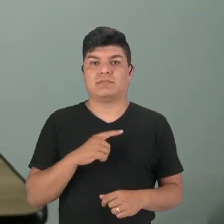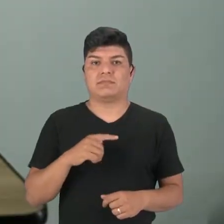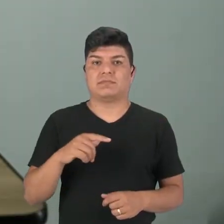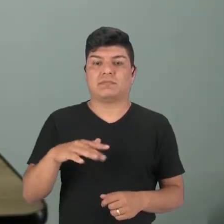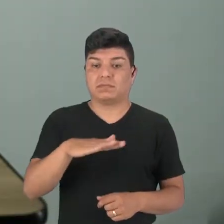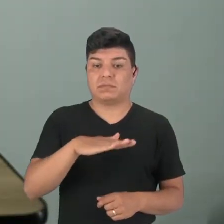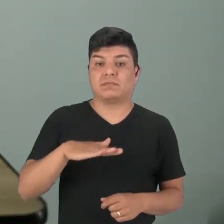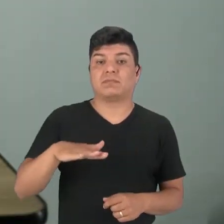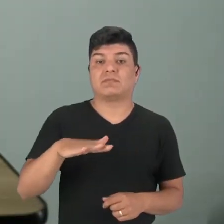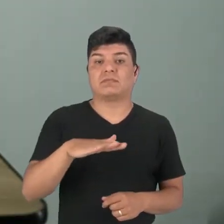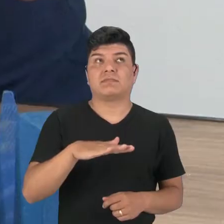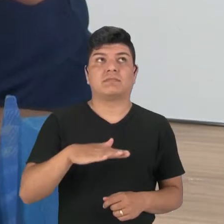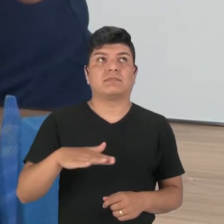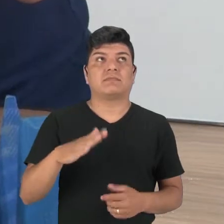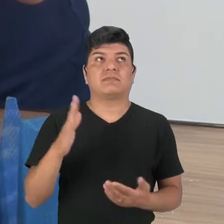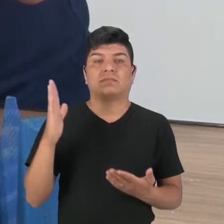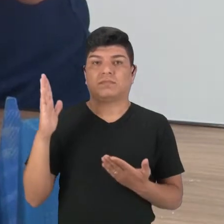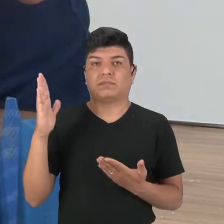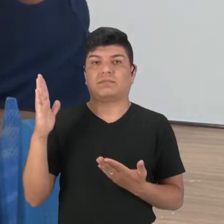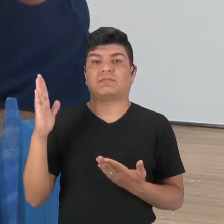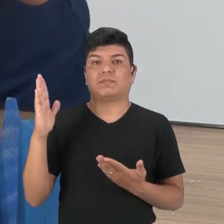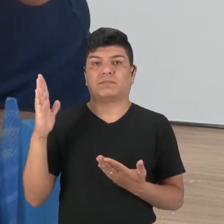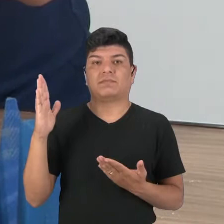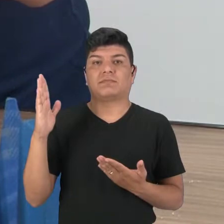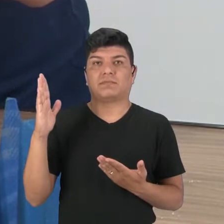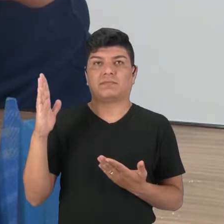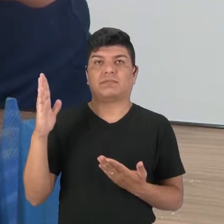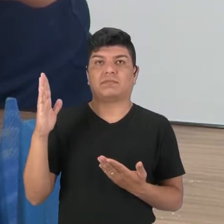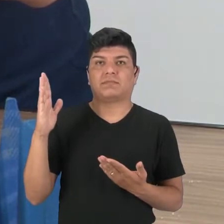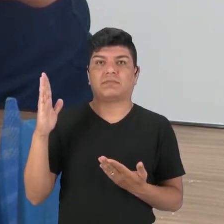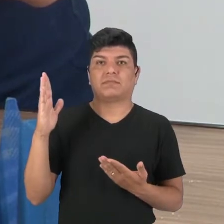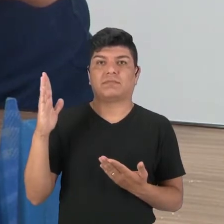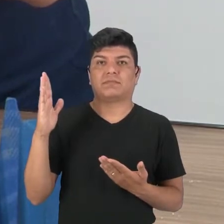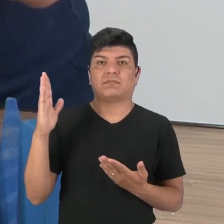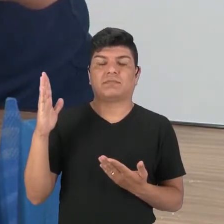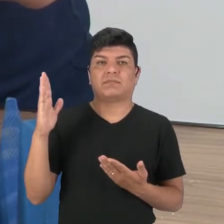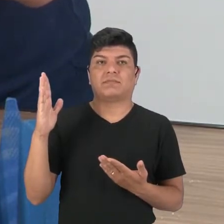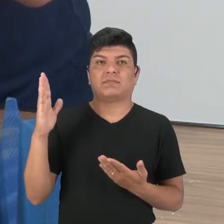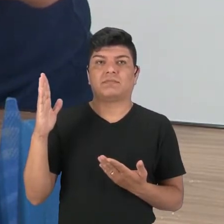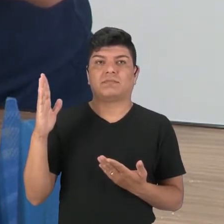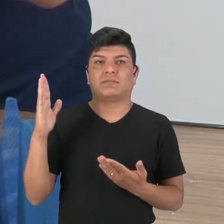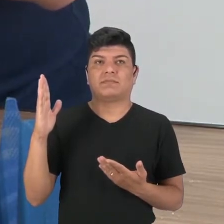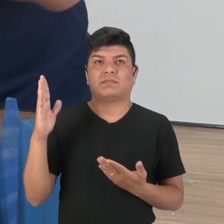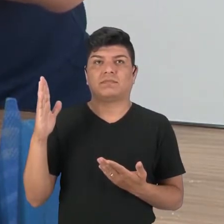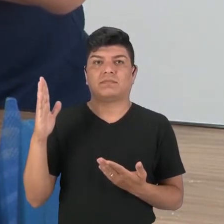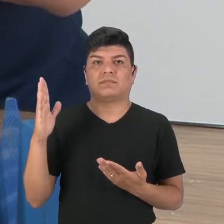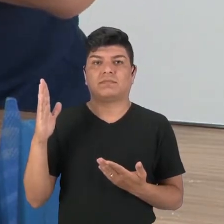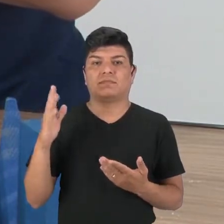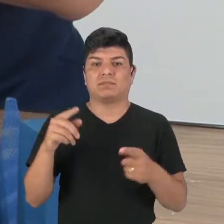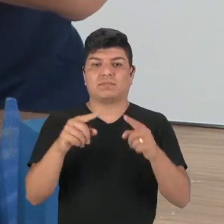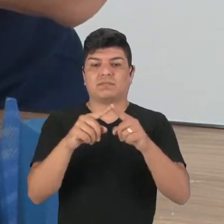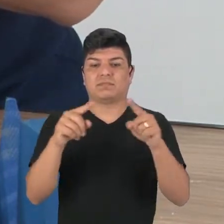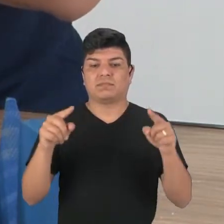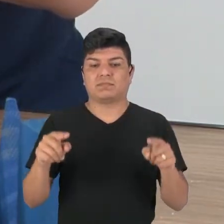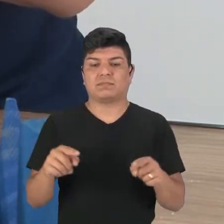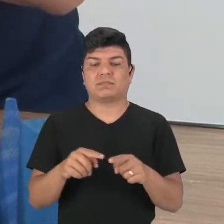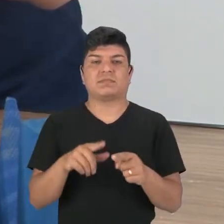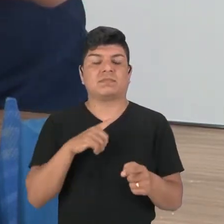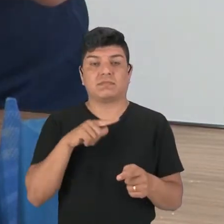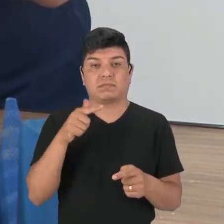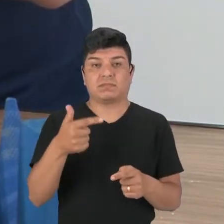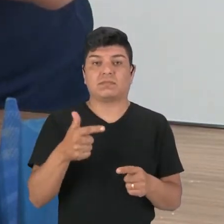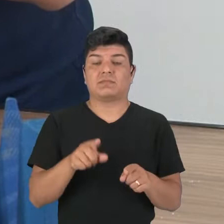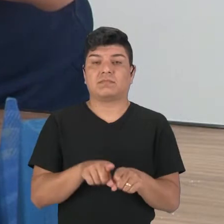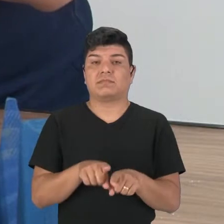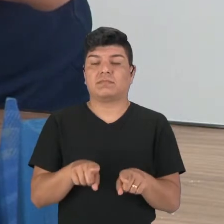base, né? Olha aqui, ela tem uma base, essa base aqui, ó, quadrada. Mas eu tenho outra,